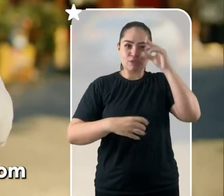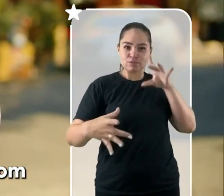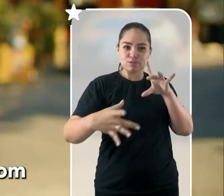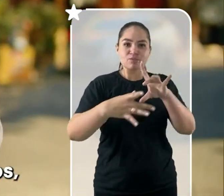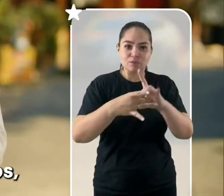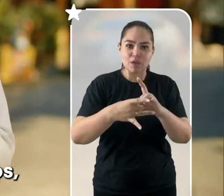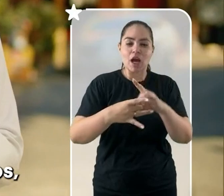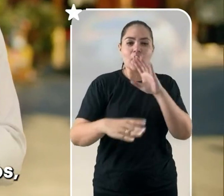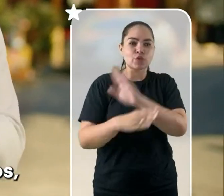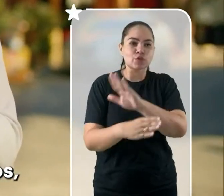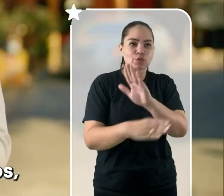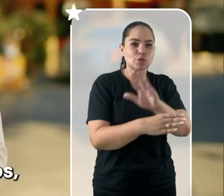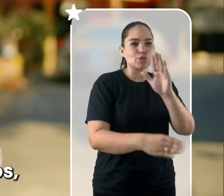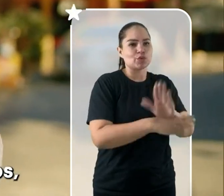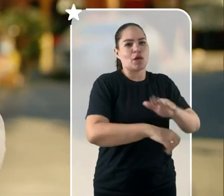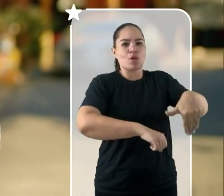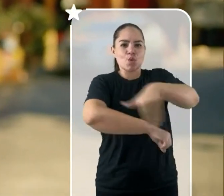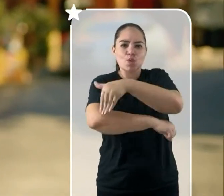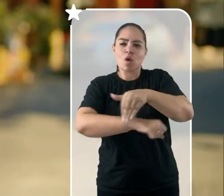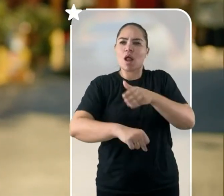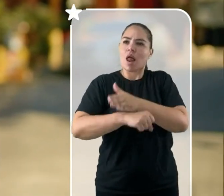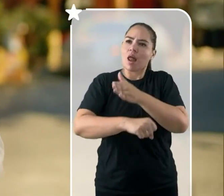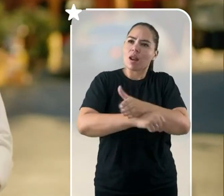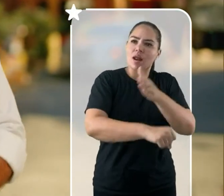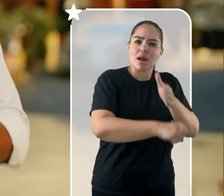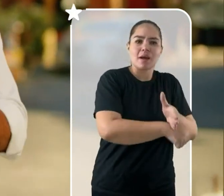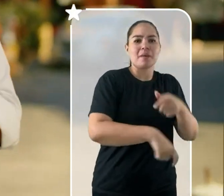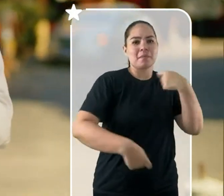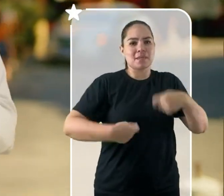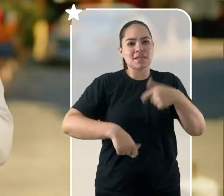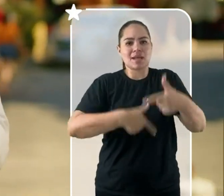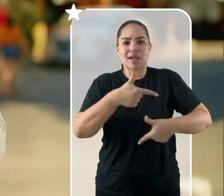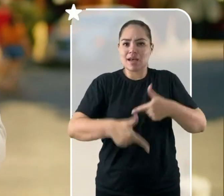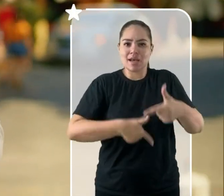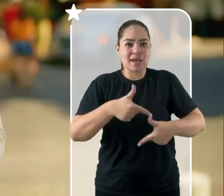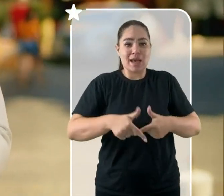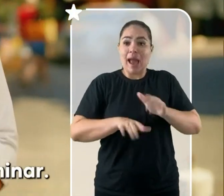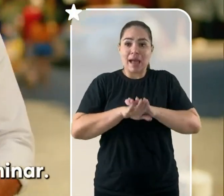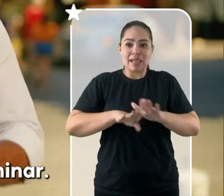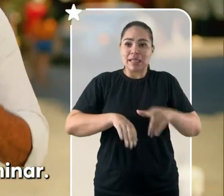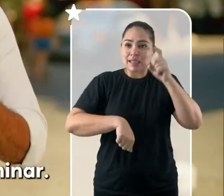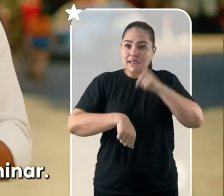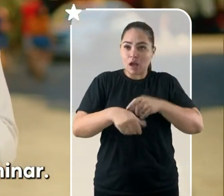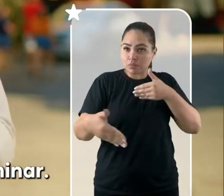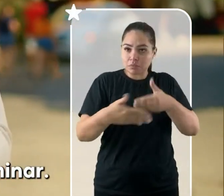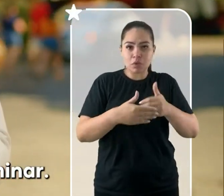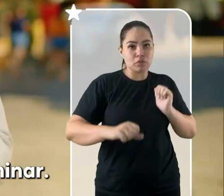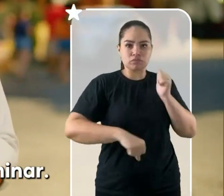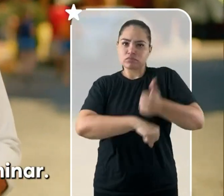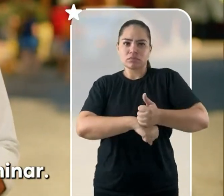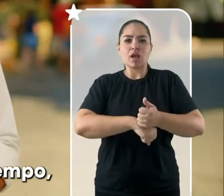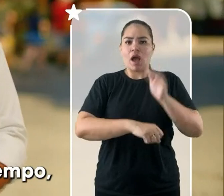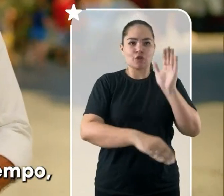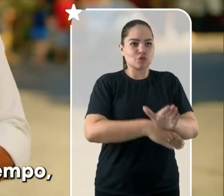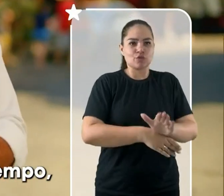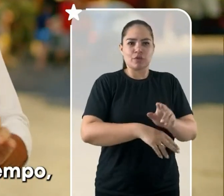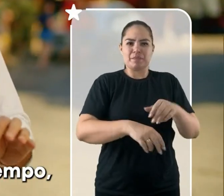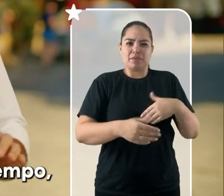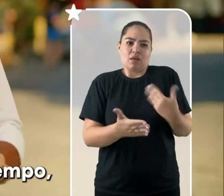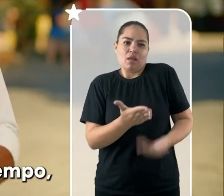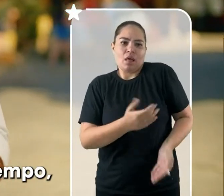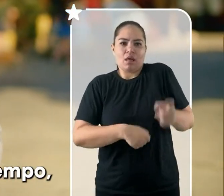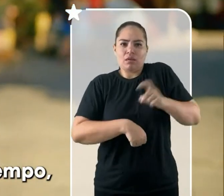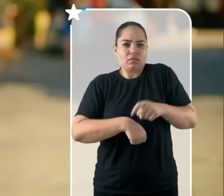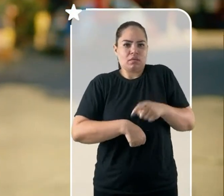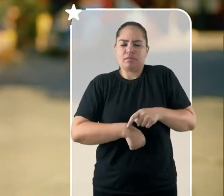para governar junto com as pessoas nos bairros, nas ruas. Porque o trabalho precisa começar assim que a eleição terminar. E não